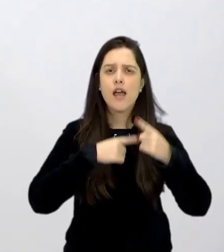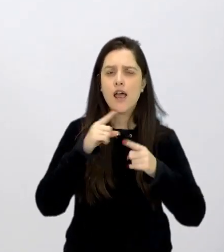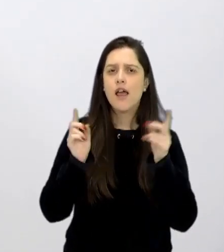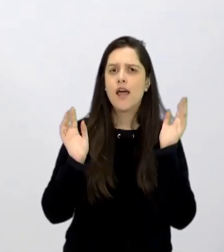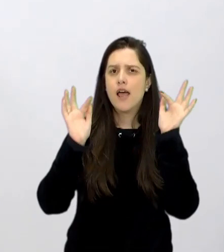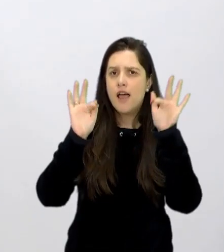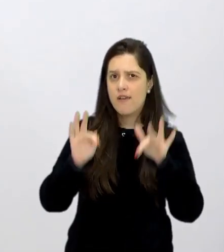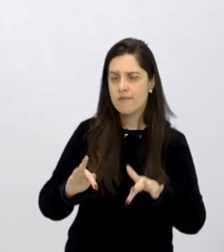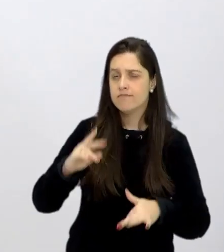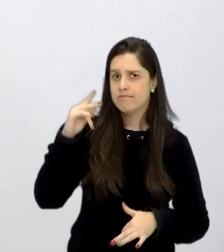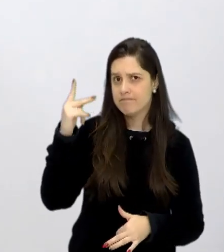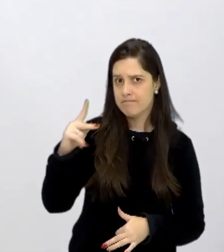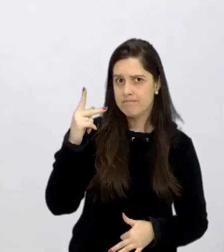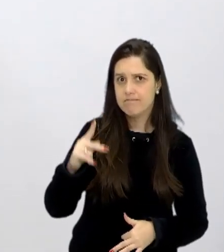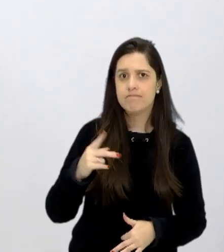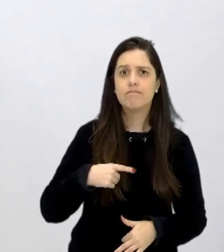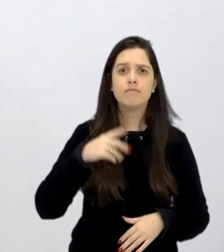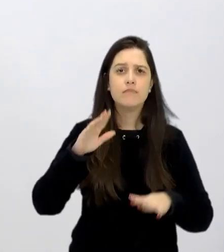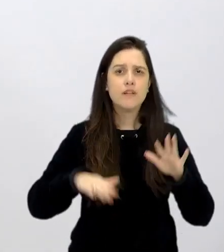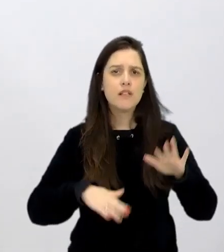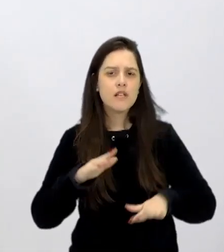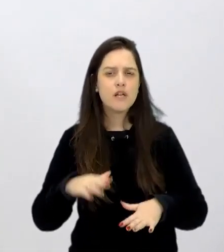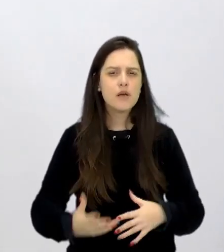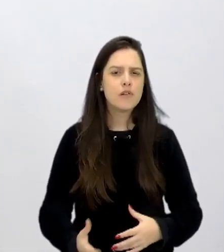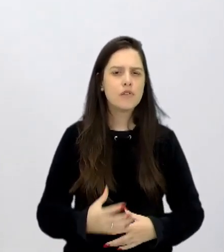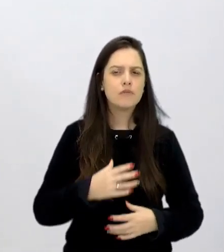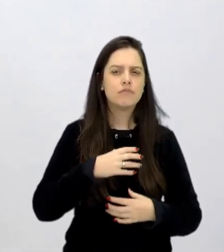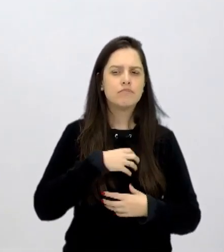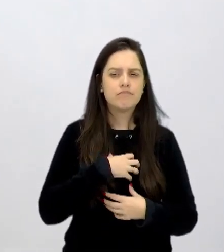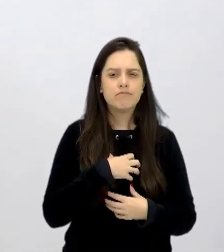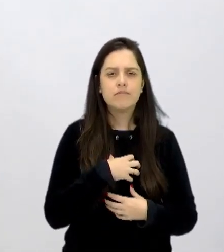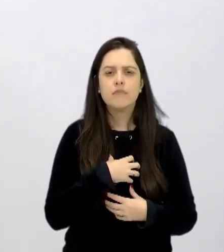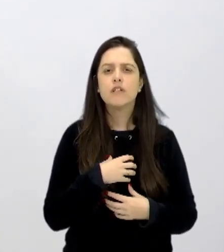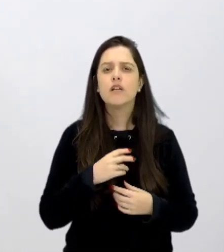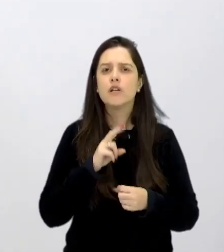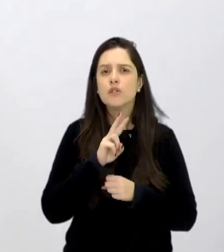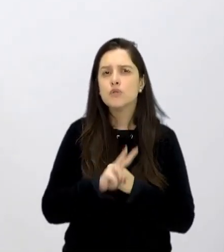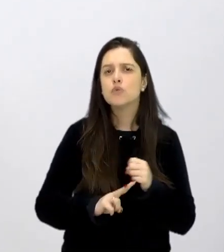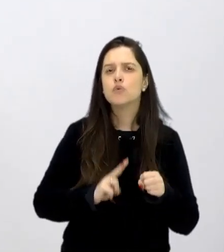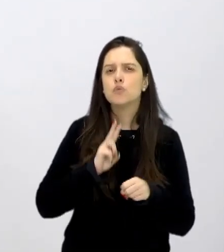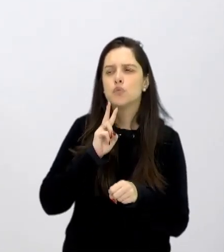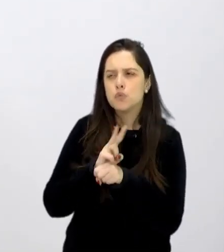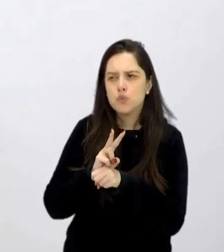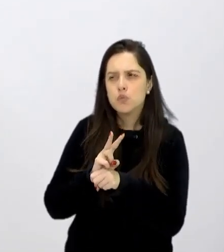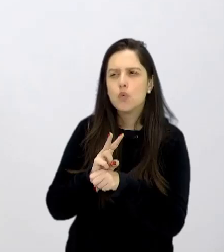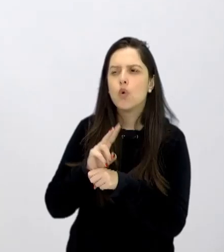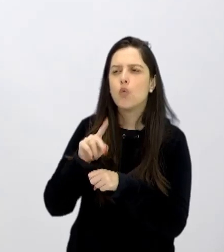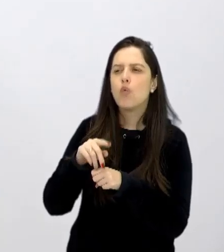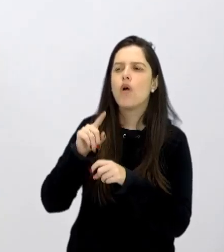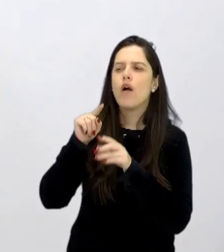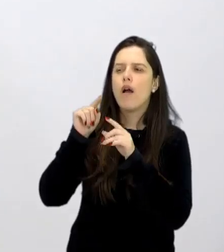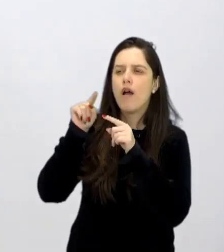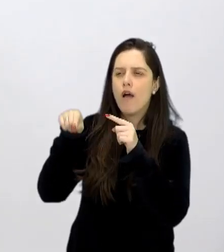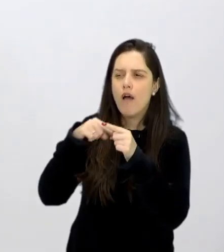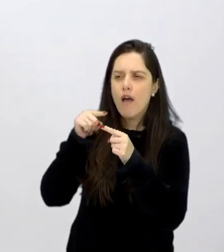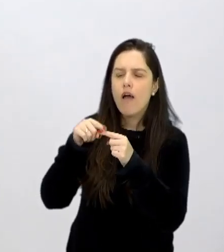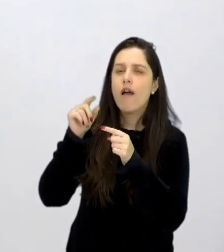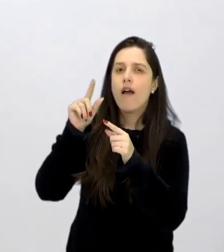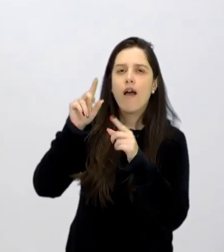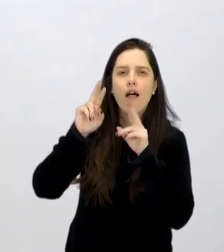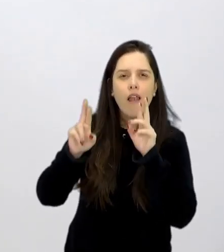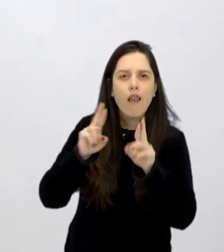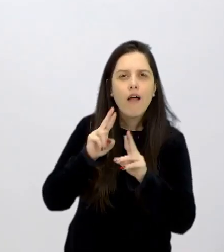finalidade dele é trazer de uma forma, vamos dizer assim, sucinta, clara, objetiva, algo relacionado à ciência